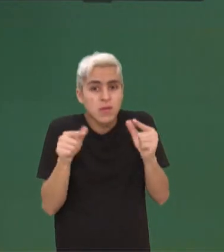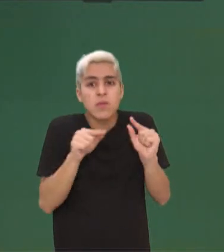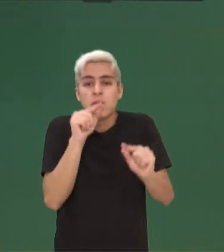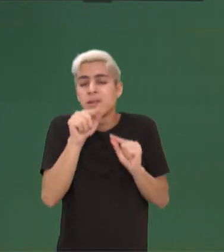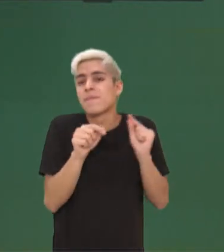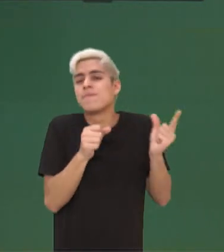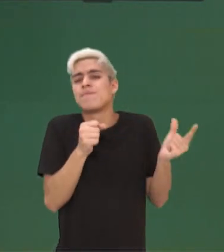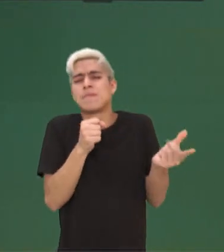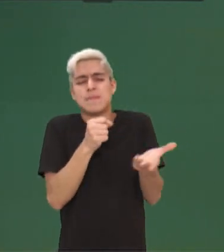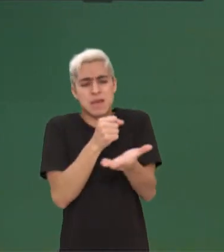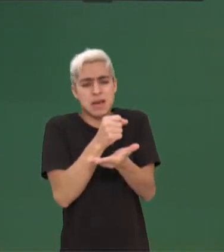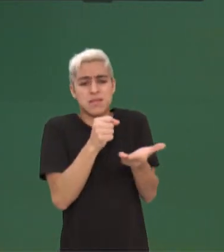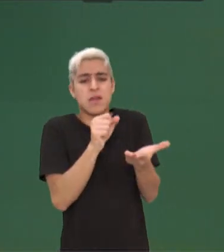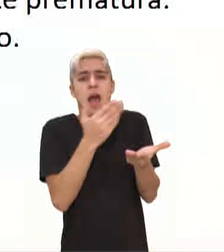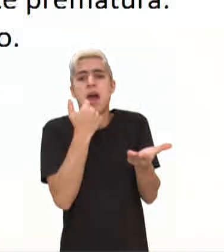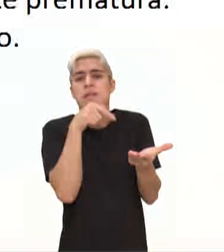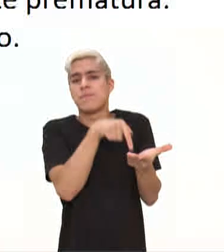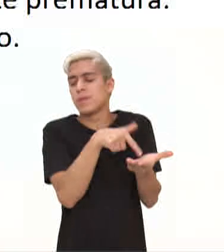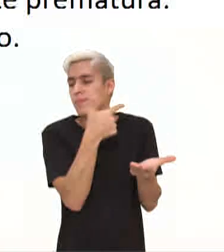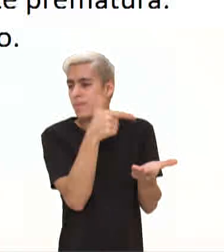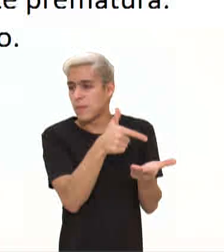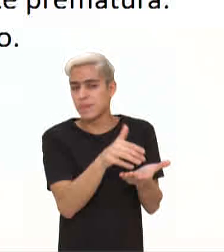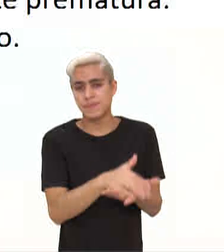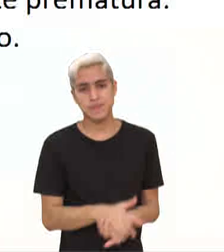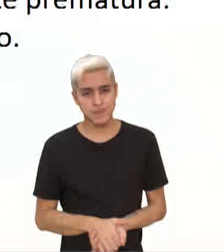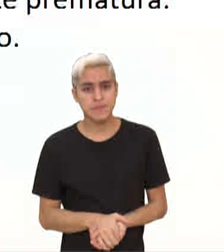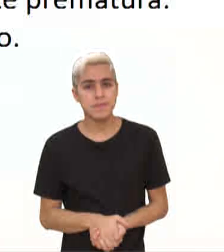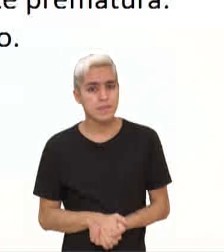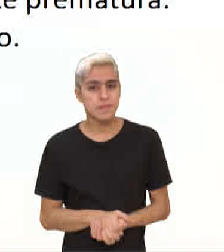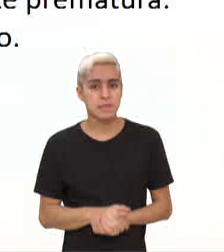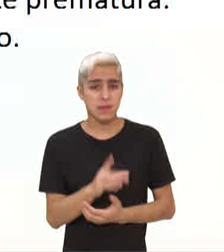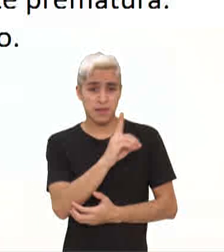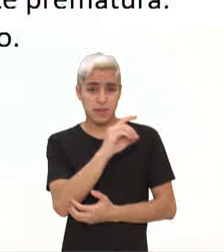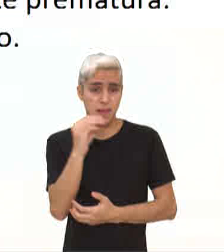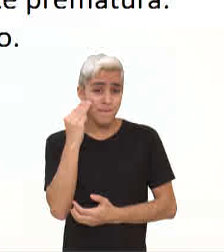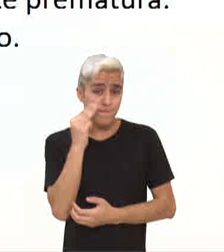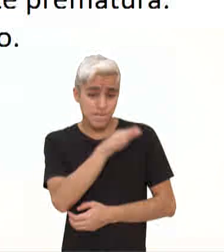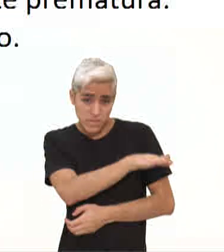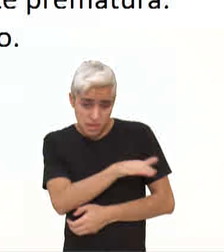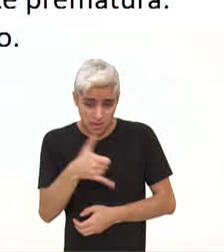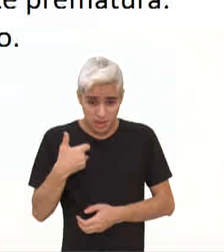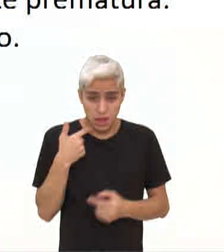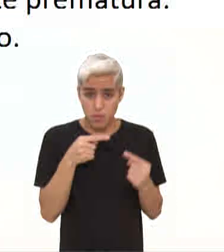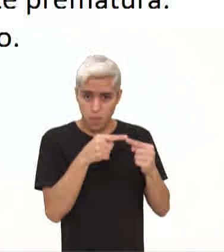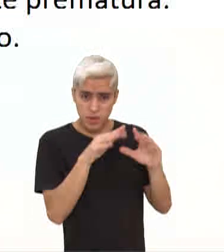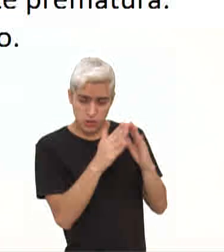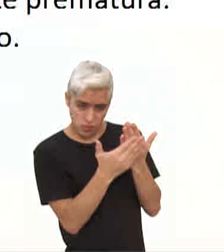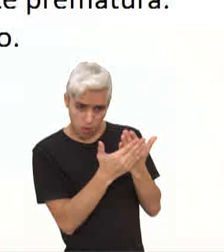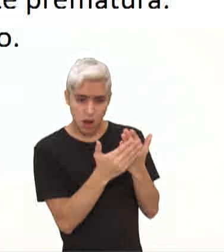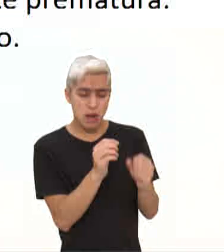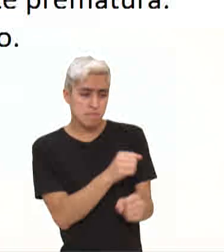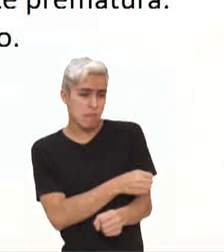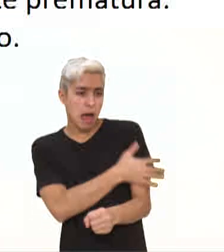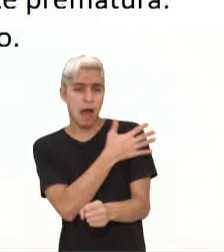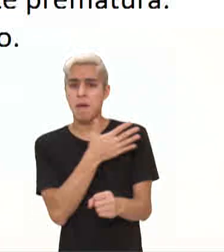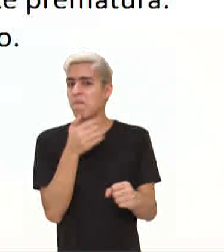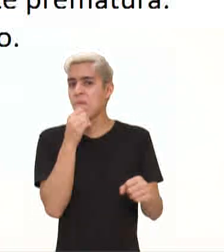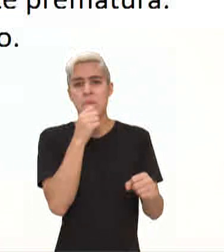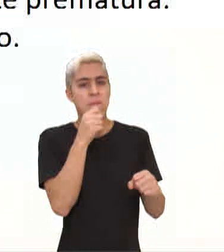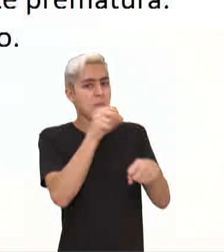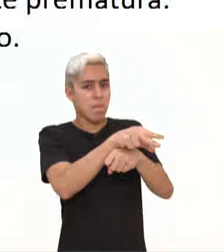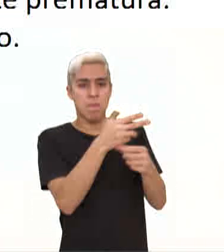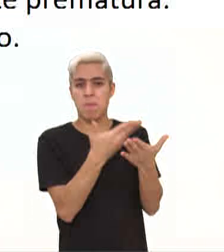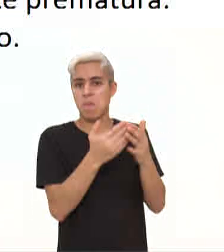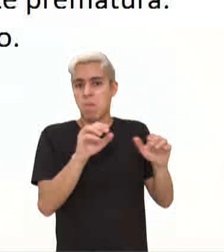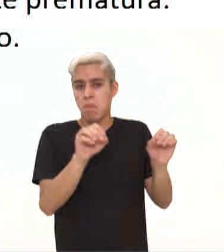que é básico, que é o alimento. Cerca de 100 milhões de crianças em idade escolar primária não chegam à escola.